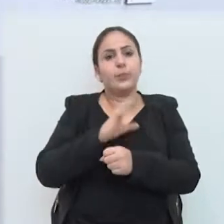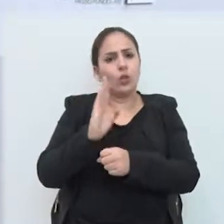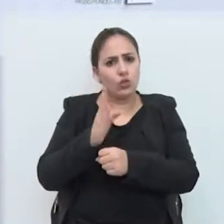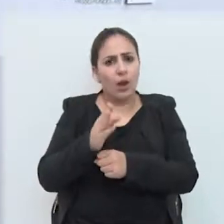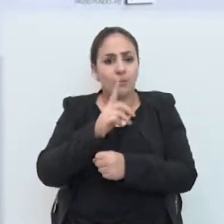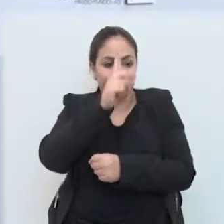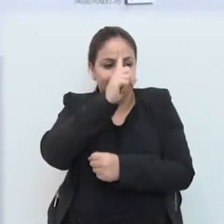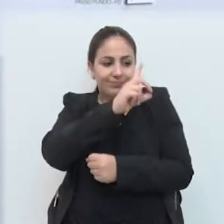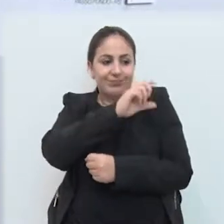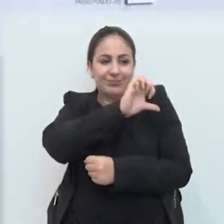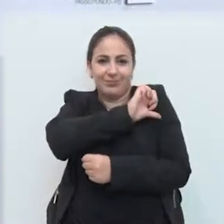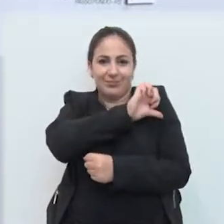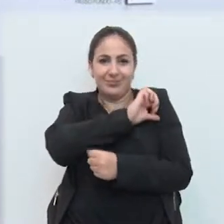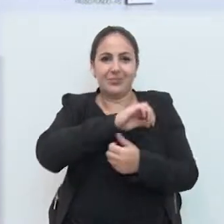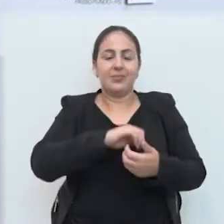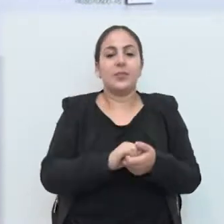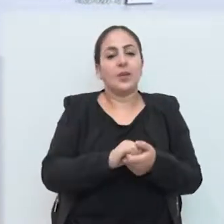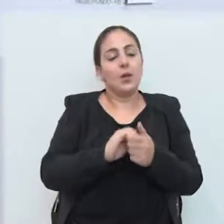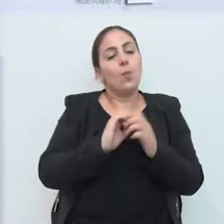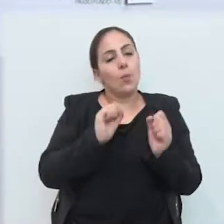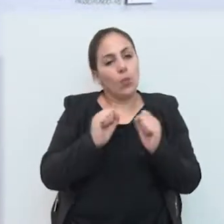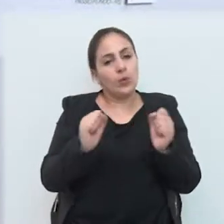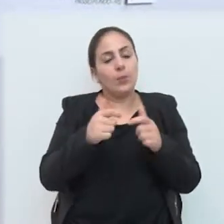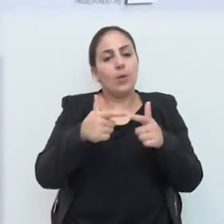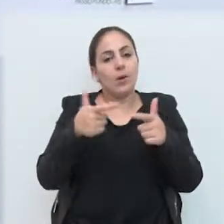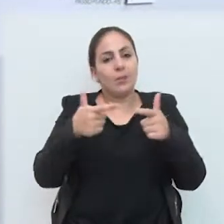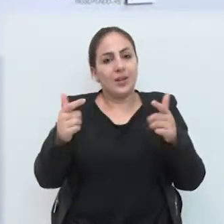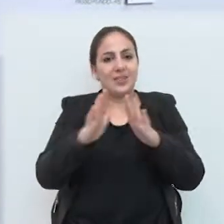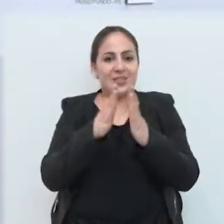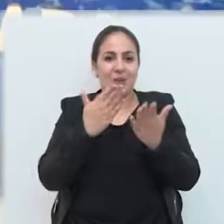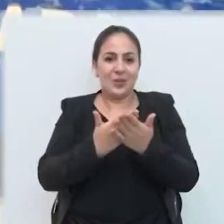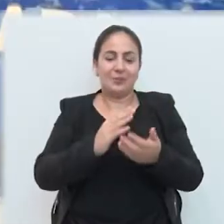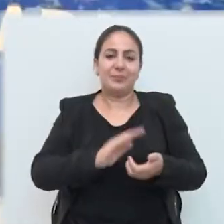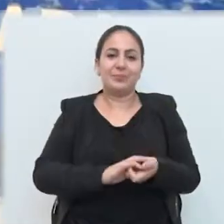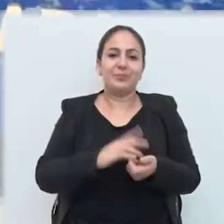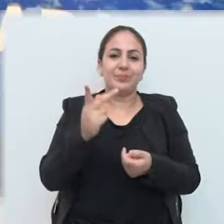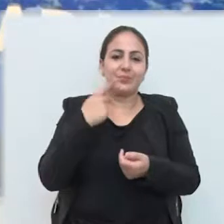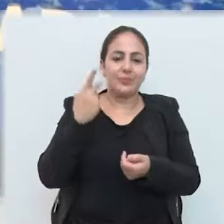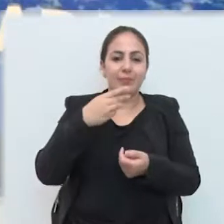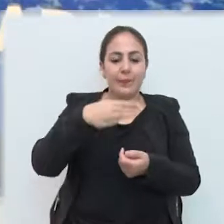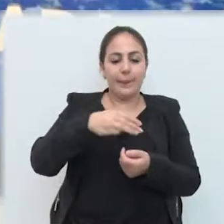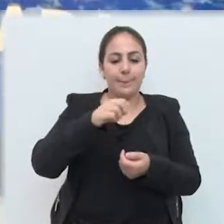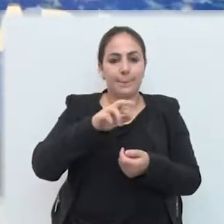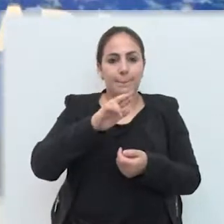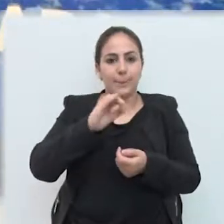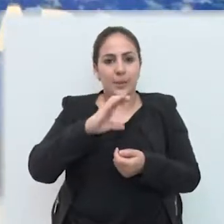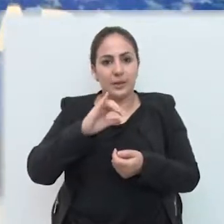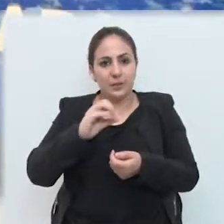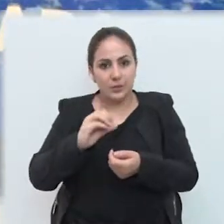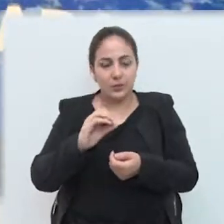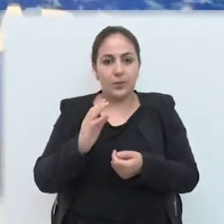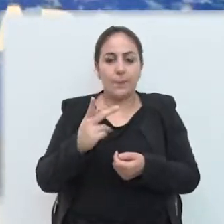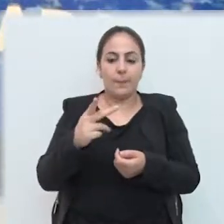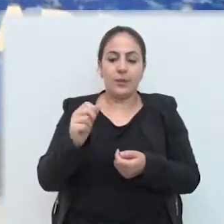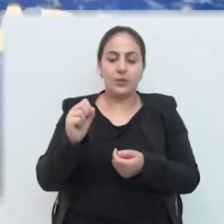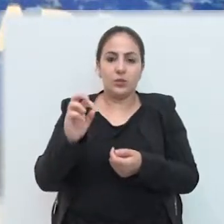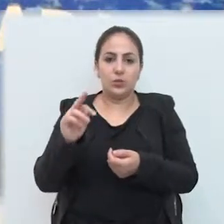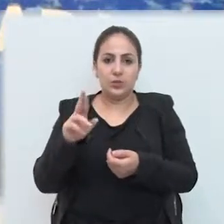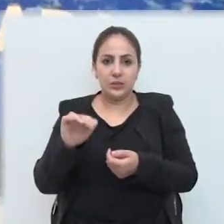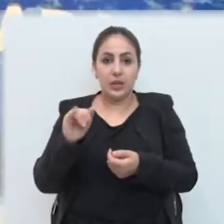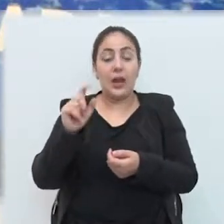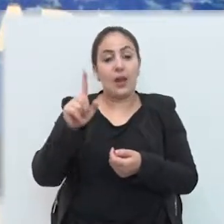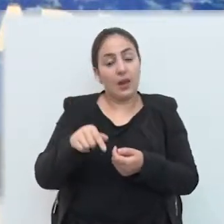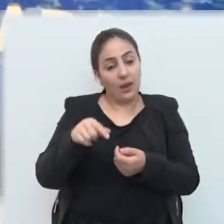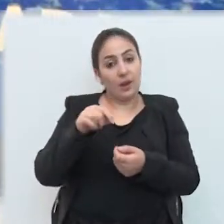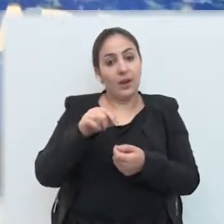ensino fundamental e agora sim podemos ampliar aí a nossa escola. E o vereador Márcio Patucci é o autor de 2